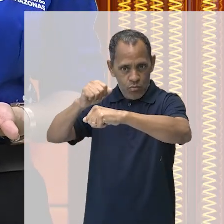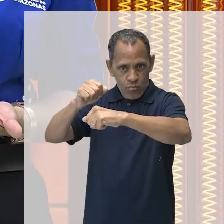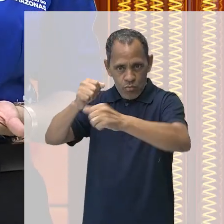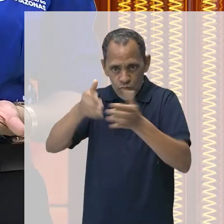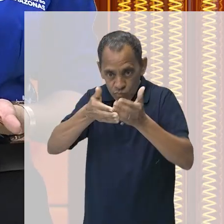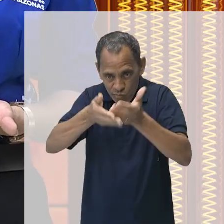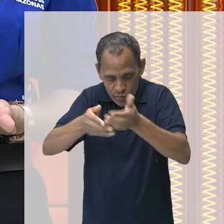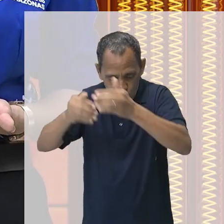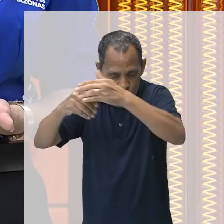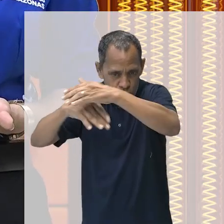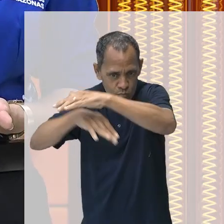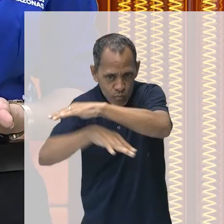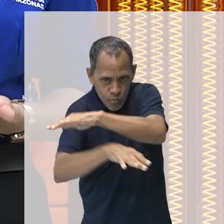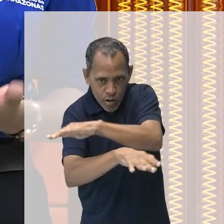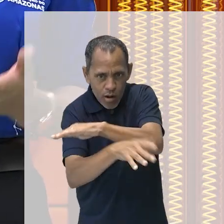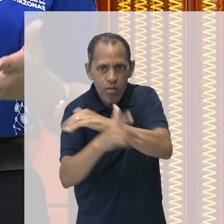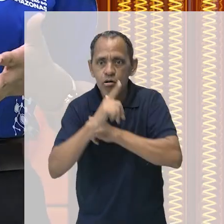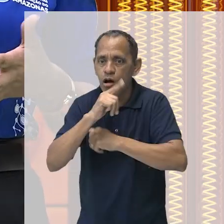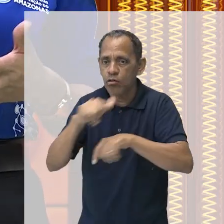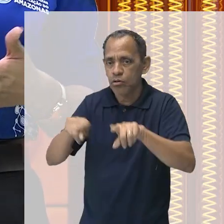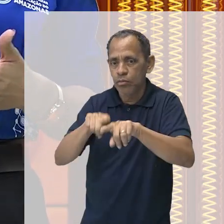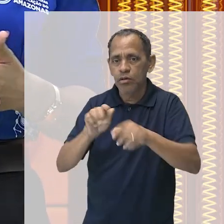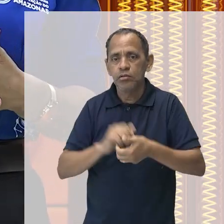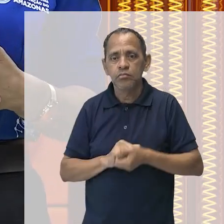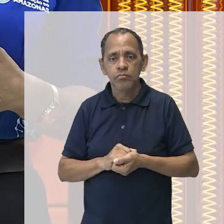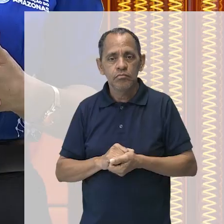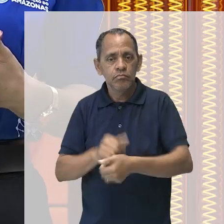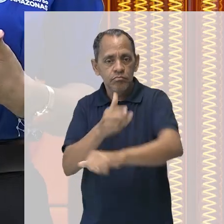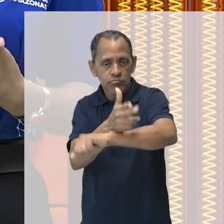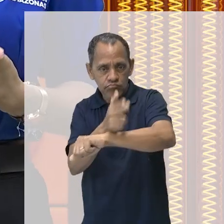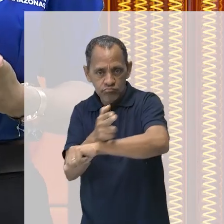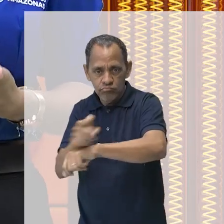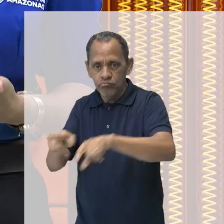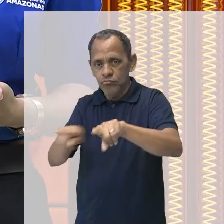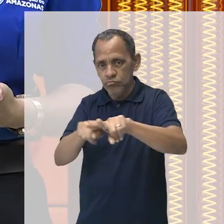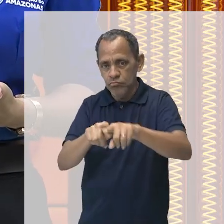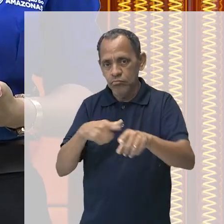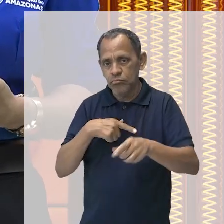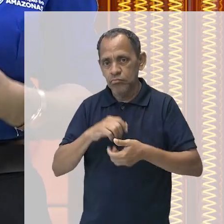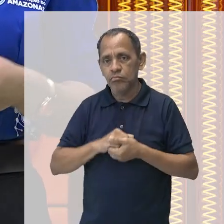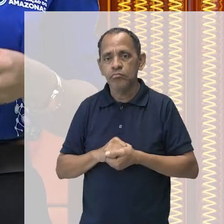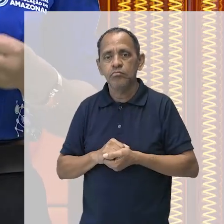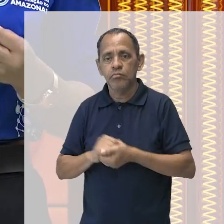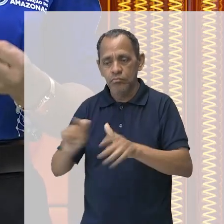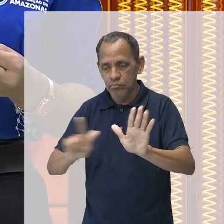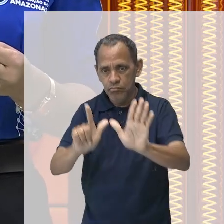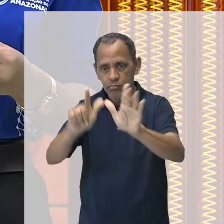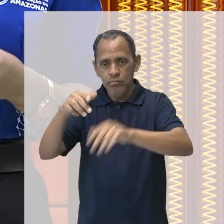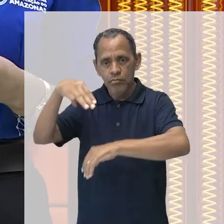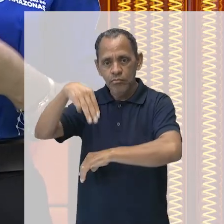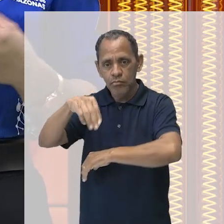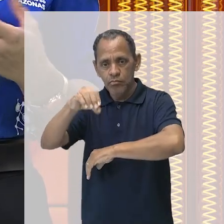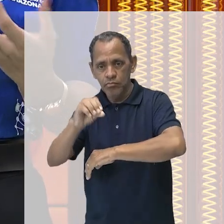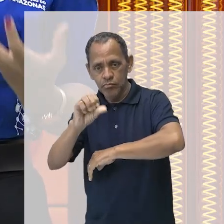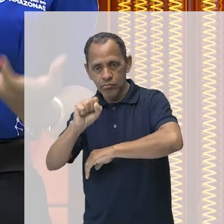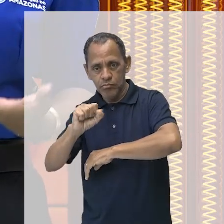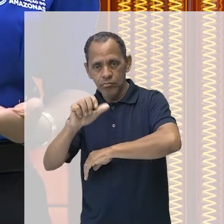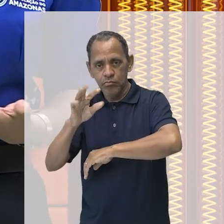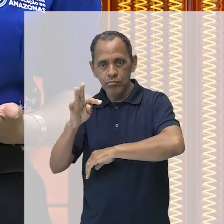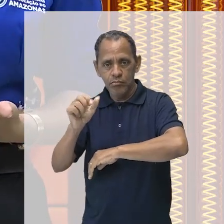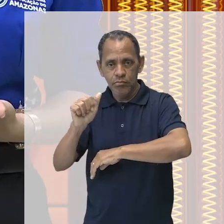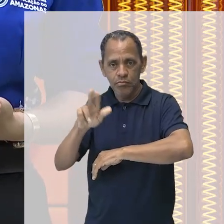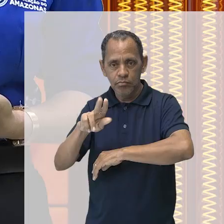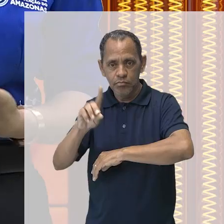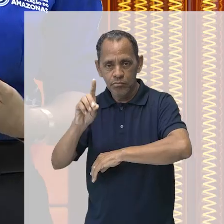Aproximadamente 550 tiros por minuto. Vamos observar a questão do gás mostarda, que ele irritava ali as